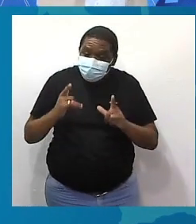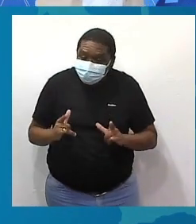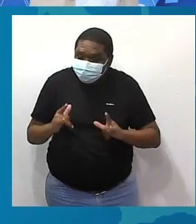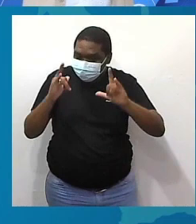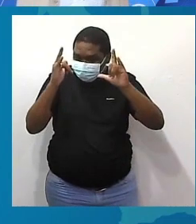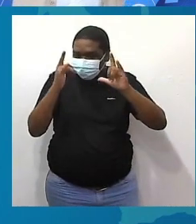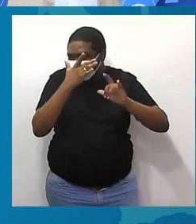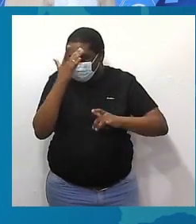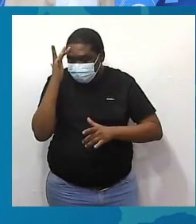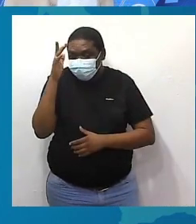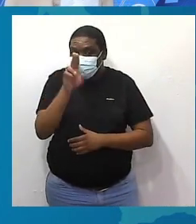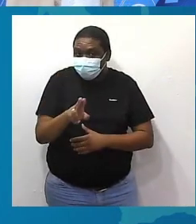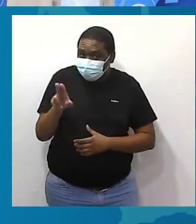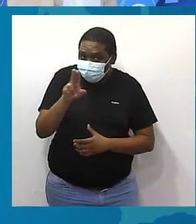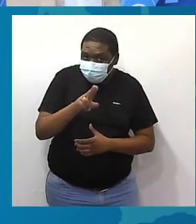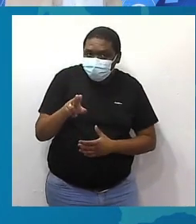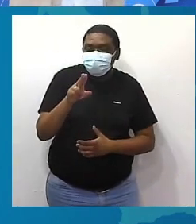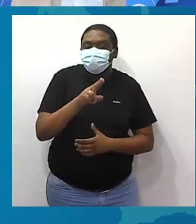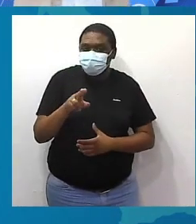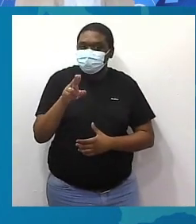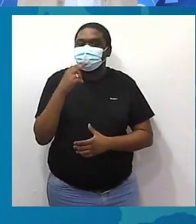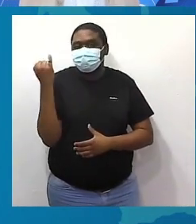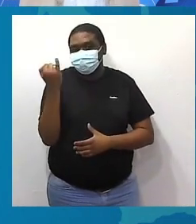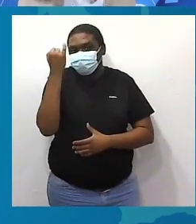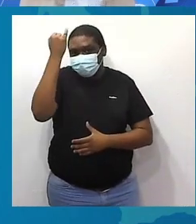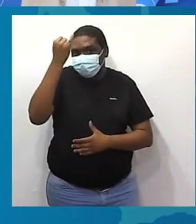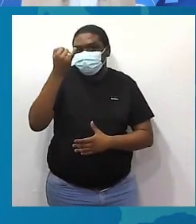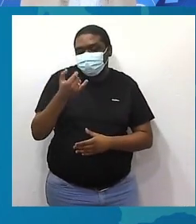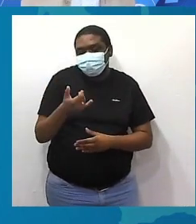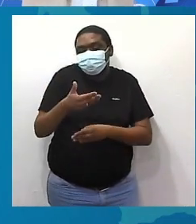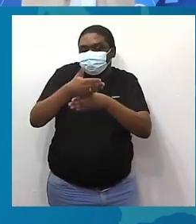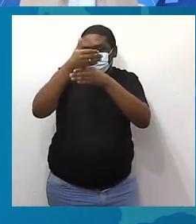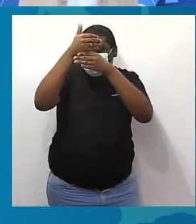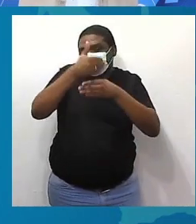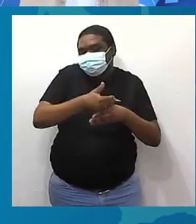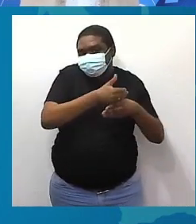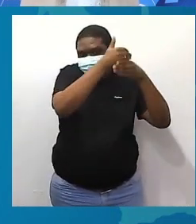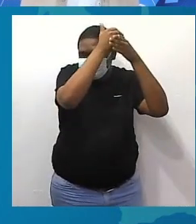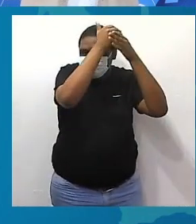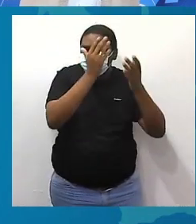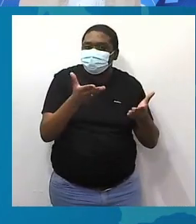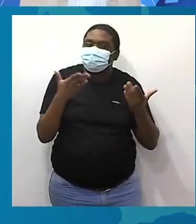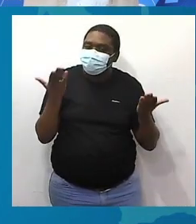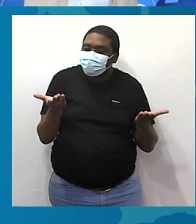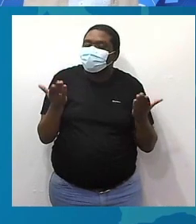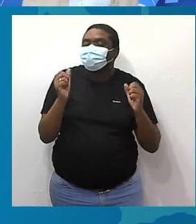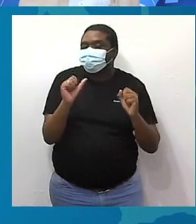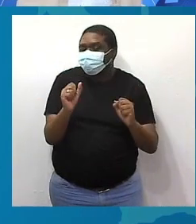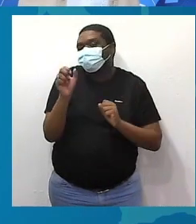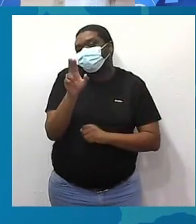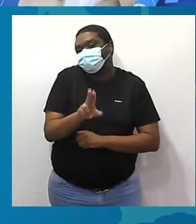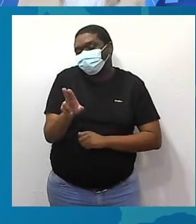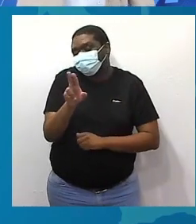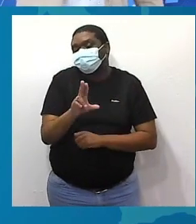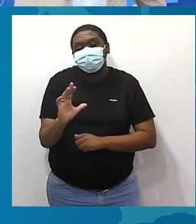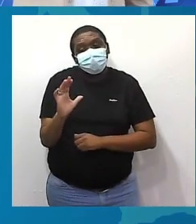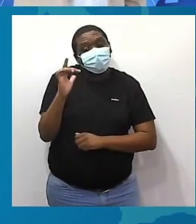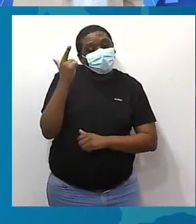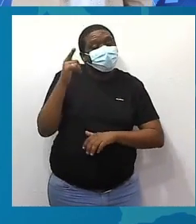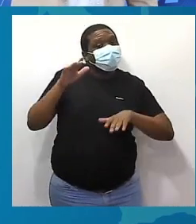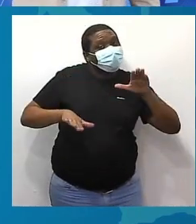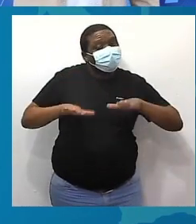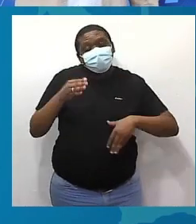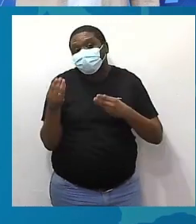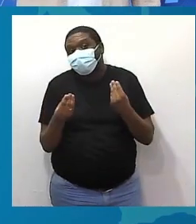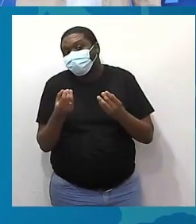rochas elas são utilizadas como matéria-prima e aí ela pode ser classificada de acordo, é lógico, com a sua